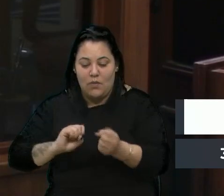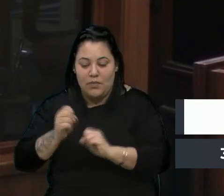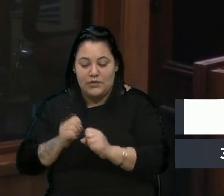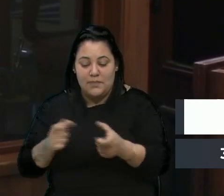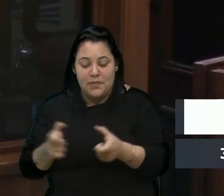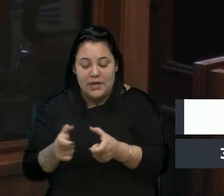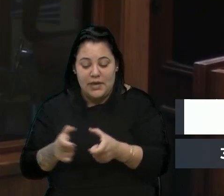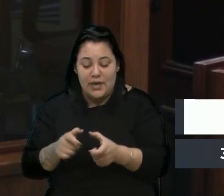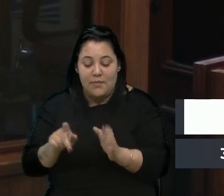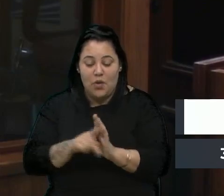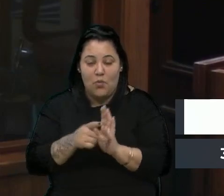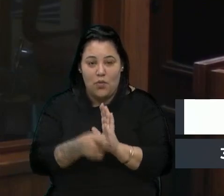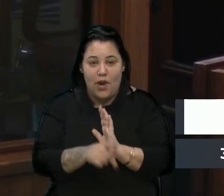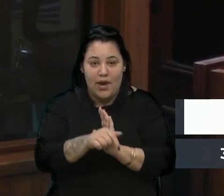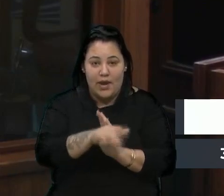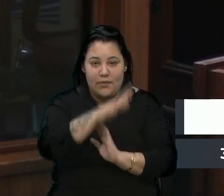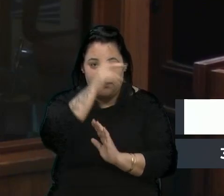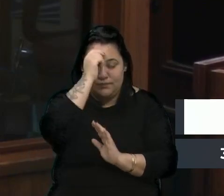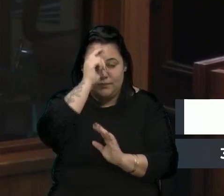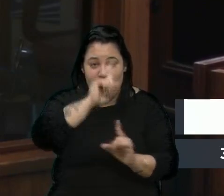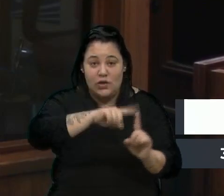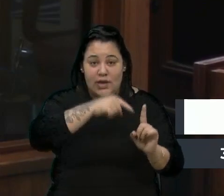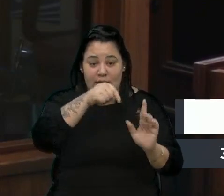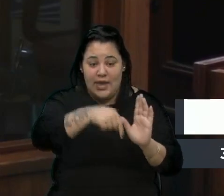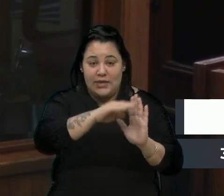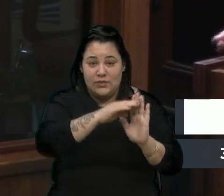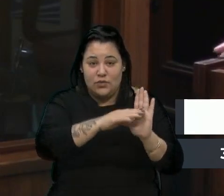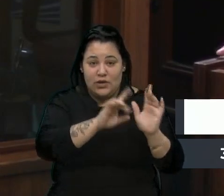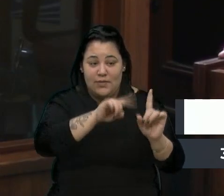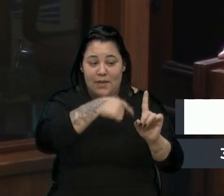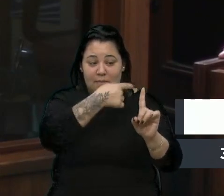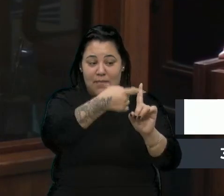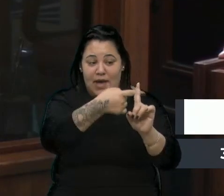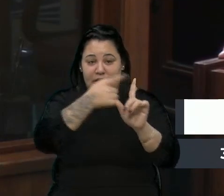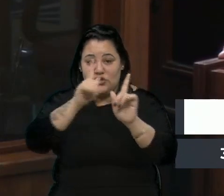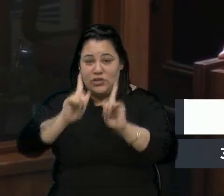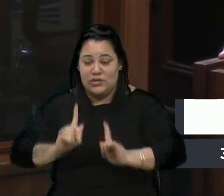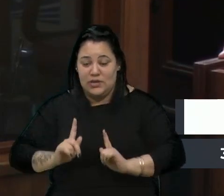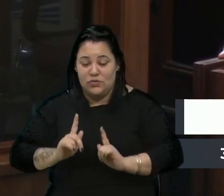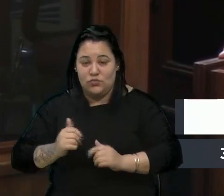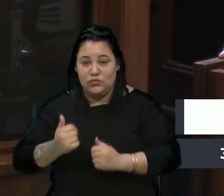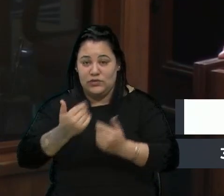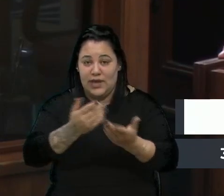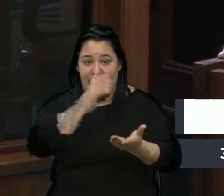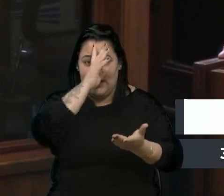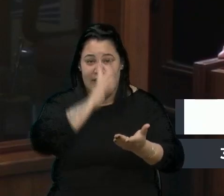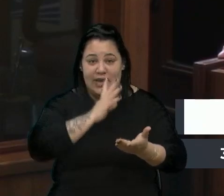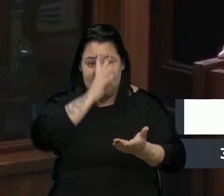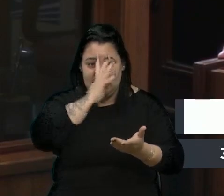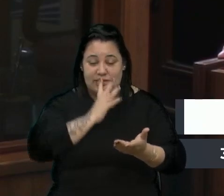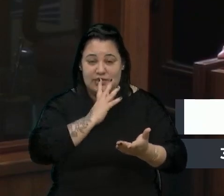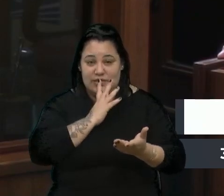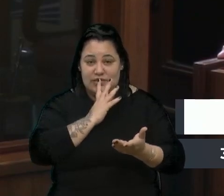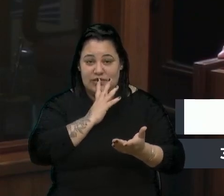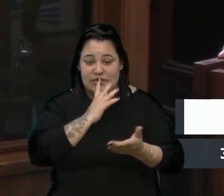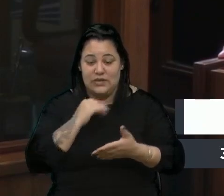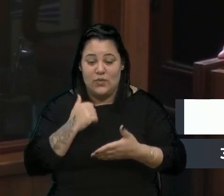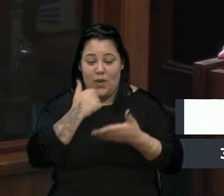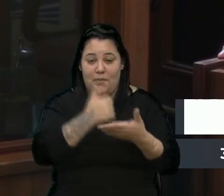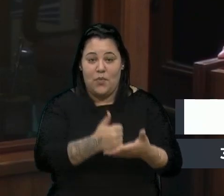gaúchos. O Mais Gestão disponibiliza gratuitamente, por termos de colaboração